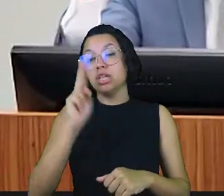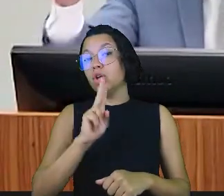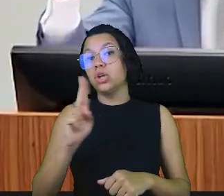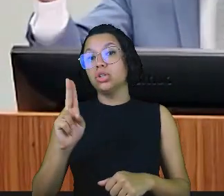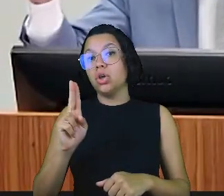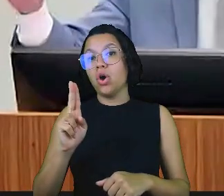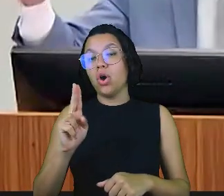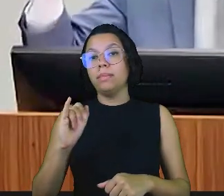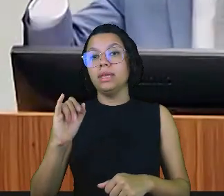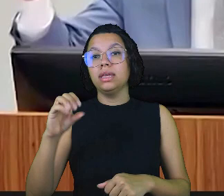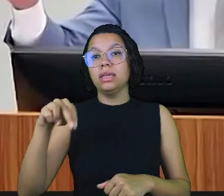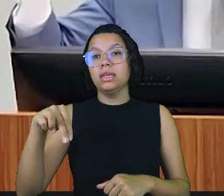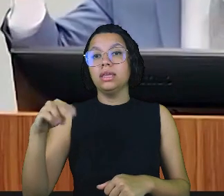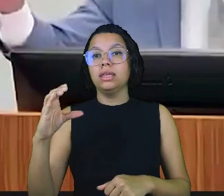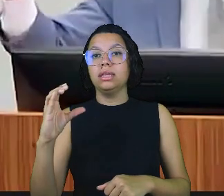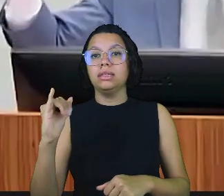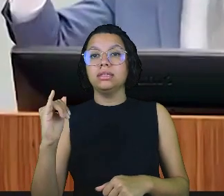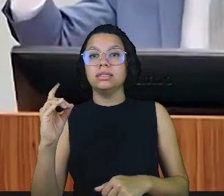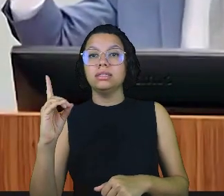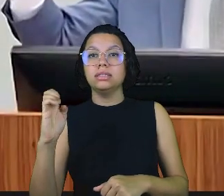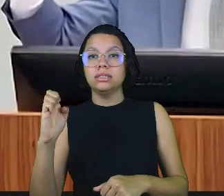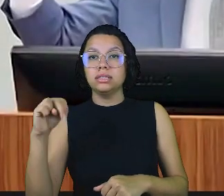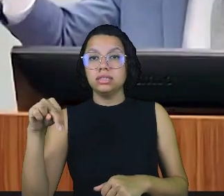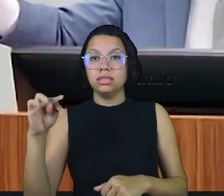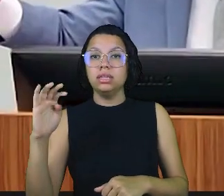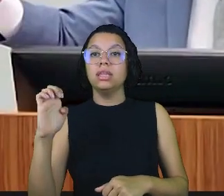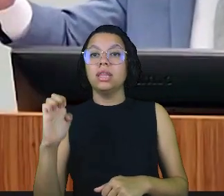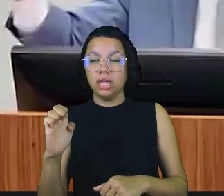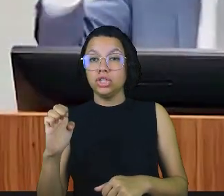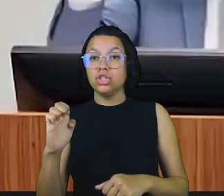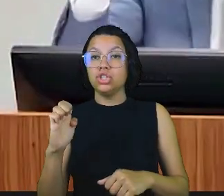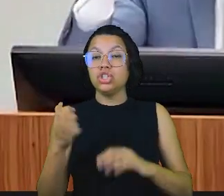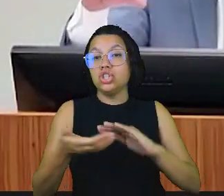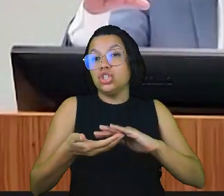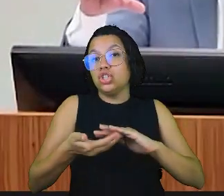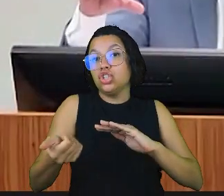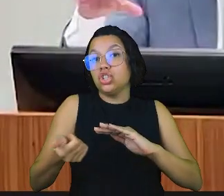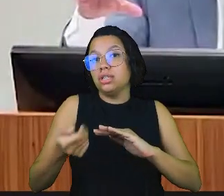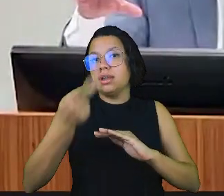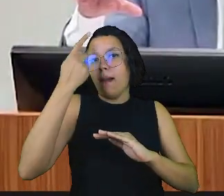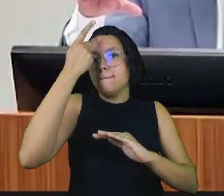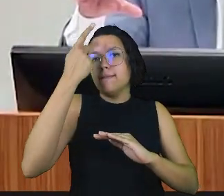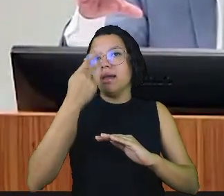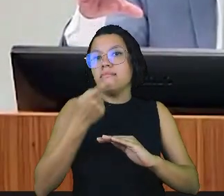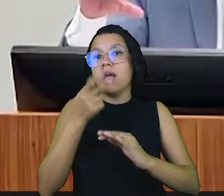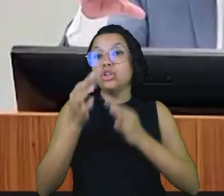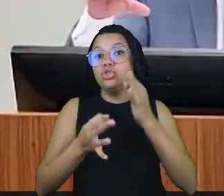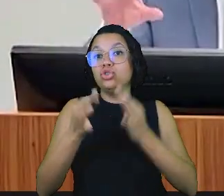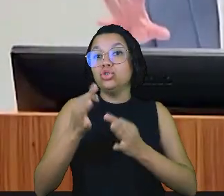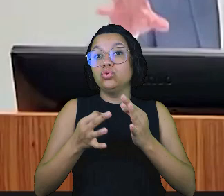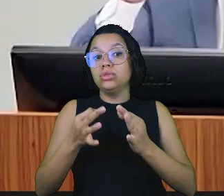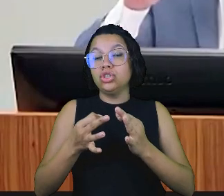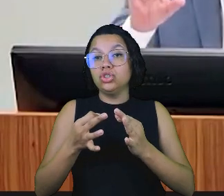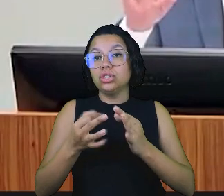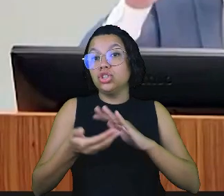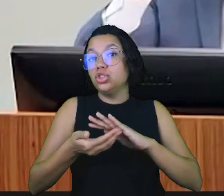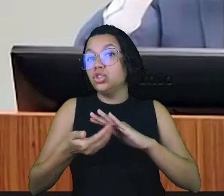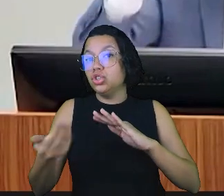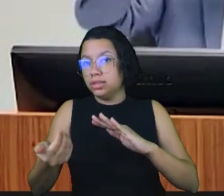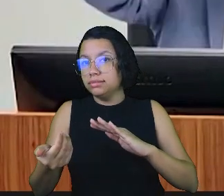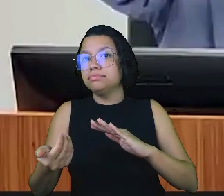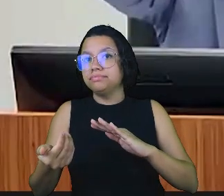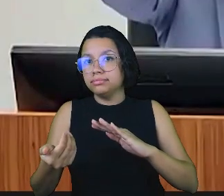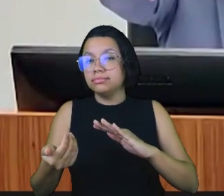de desconsideração de personalidade jurídica. Você desconsidera a personalidade jurídica não